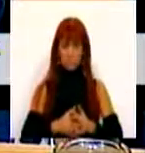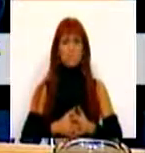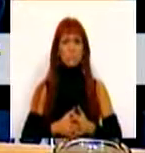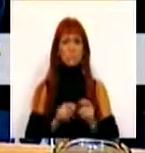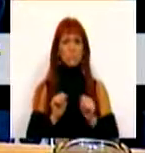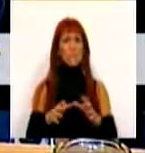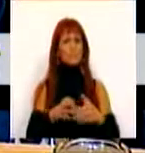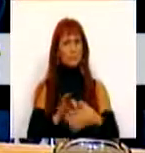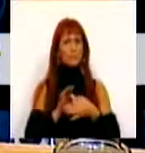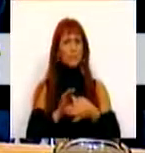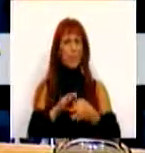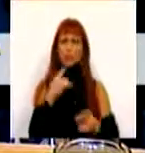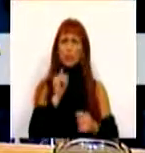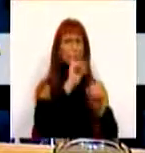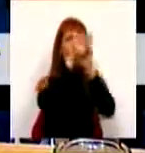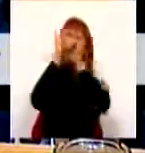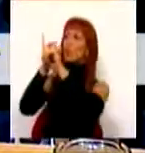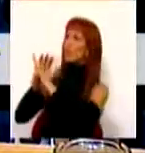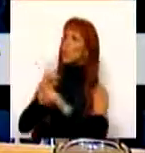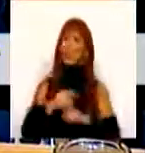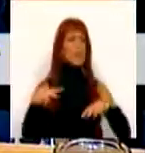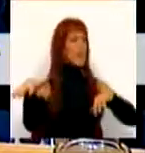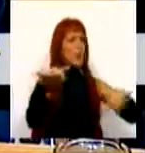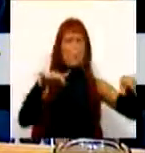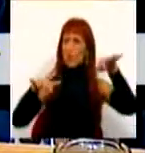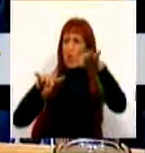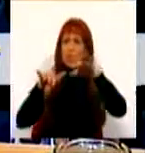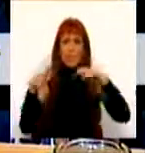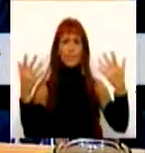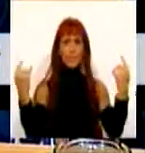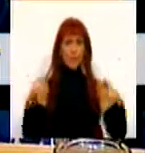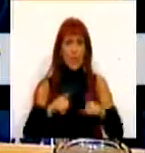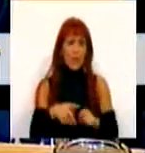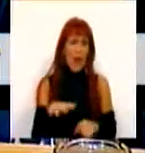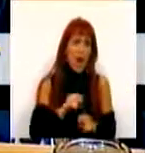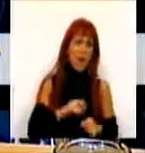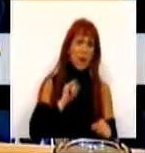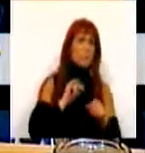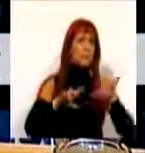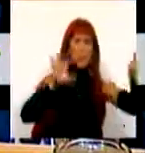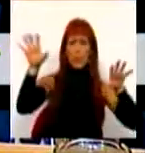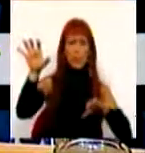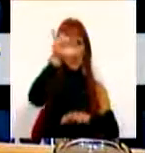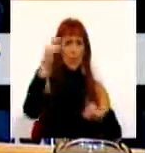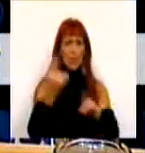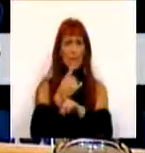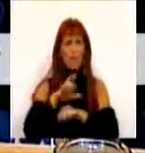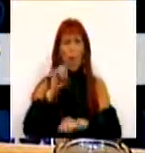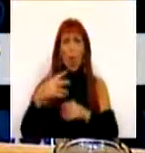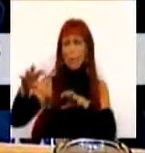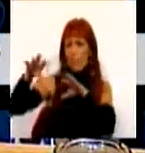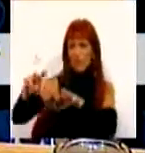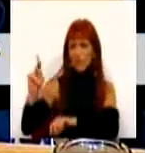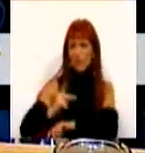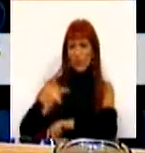da sua colaboração em múltiplas situações, quer de caráter multilateral, quer de caráter